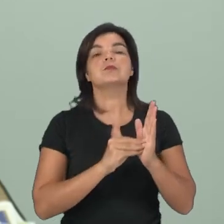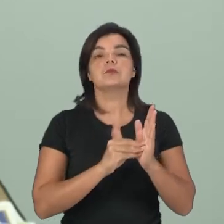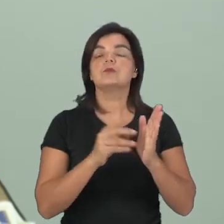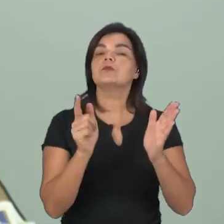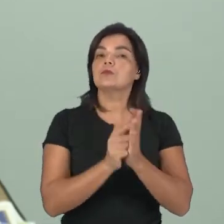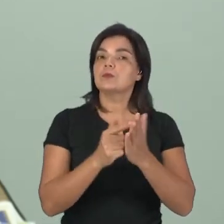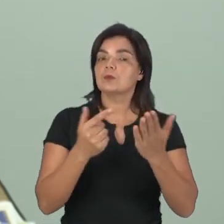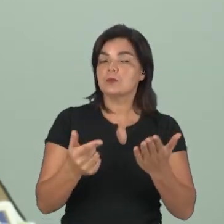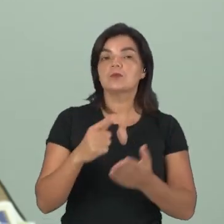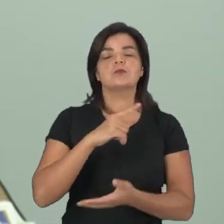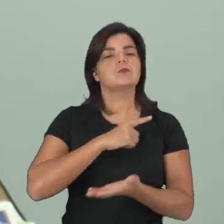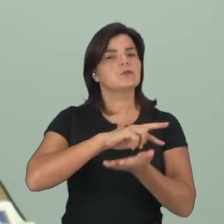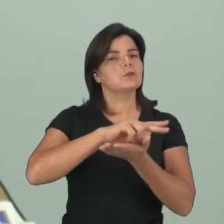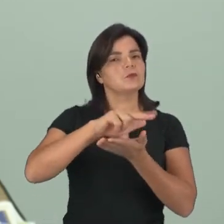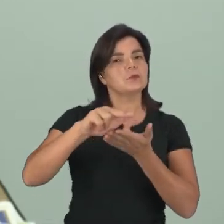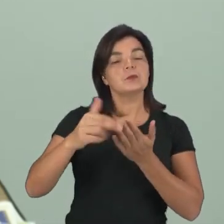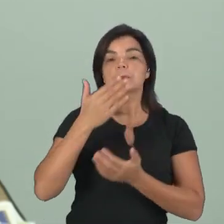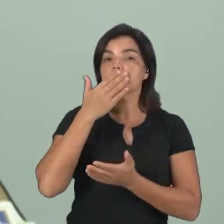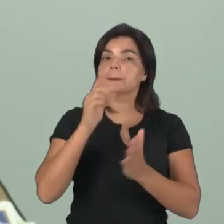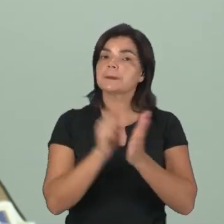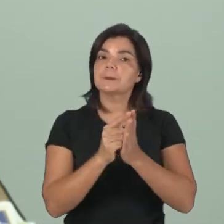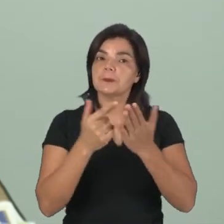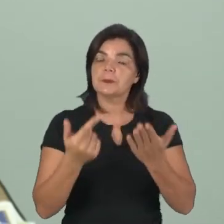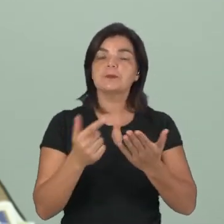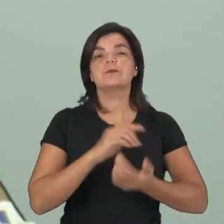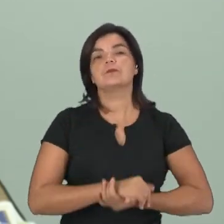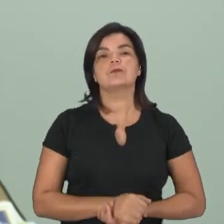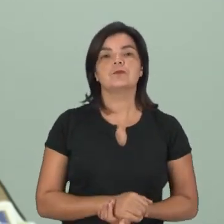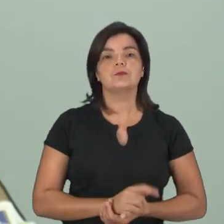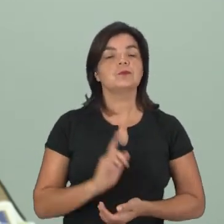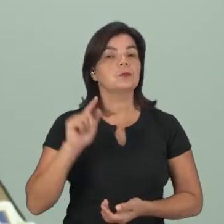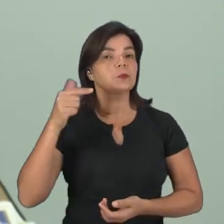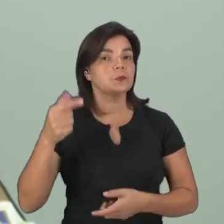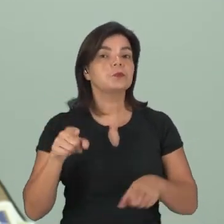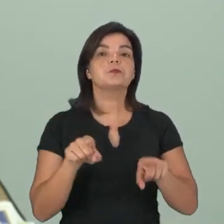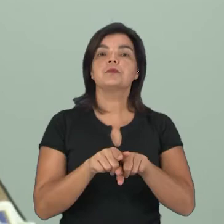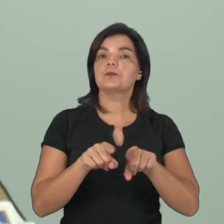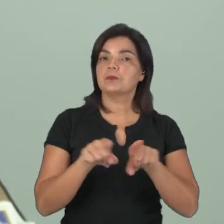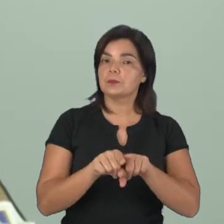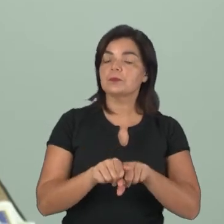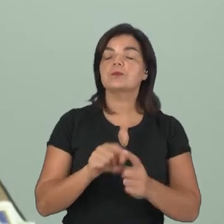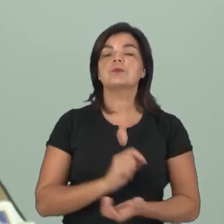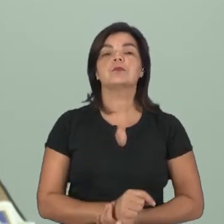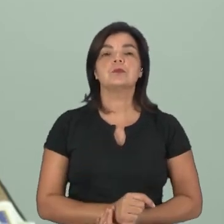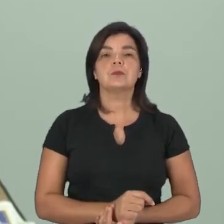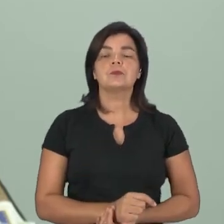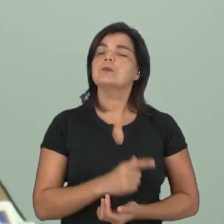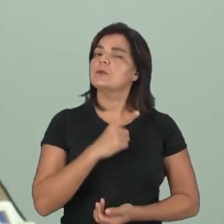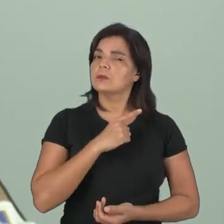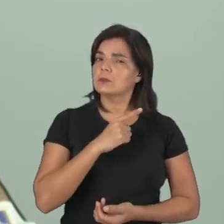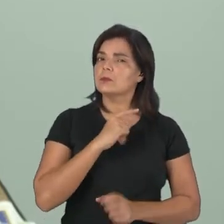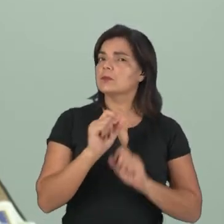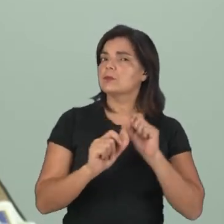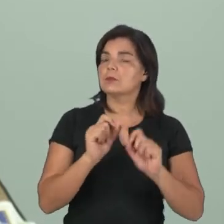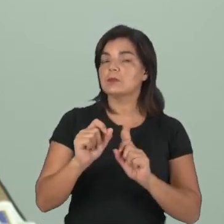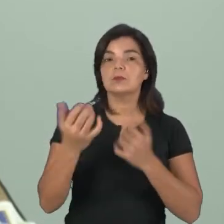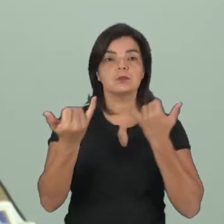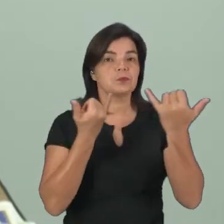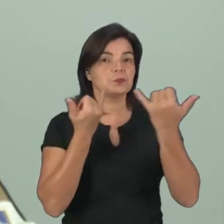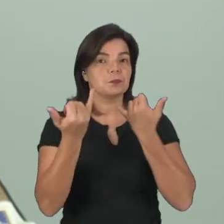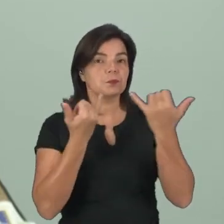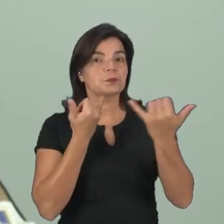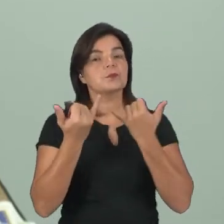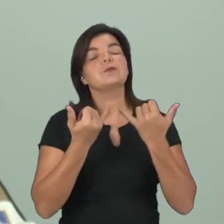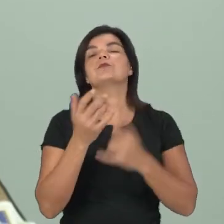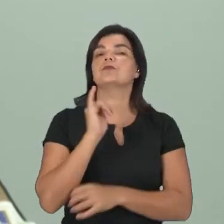determinados jornais existem diversos tipos de jornais outro meio também que nós temos acesso a estas informações